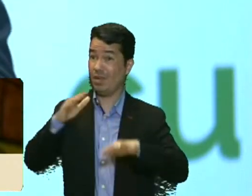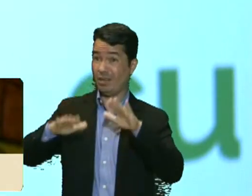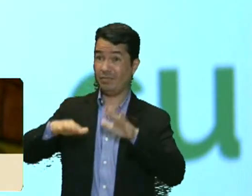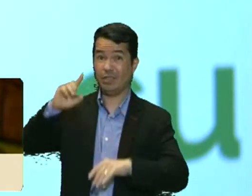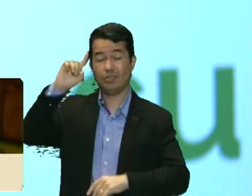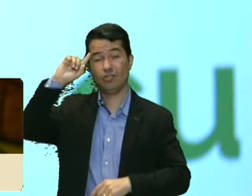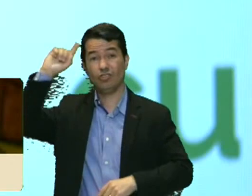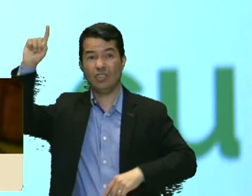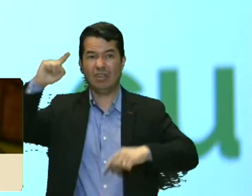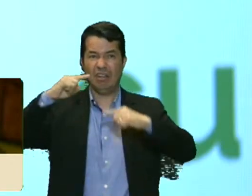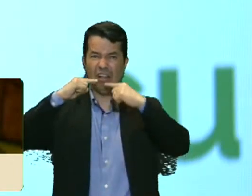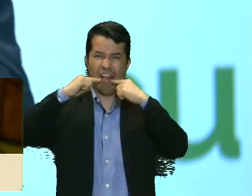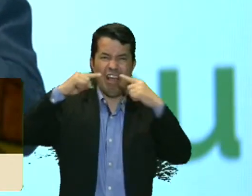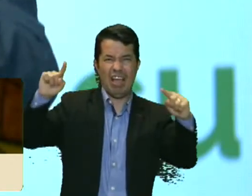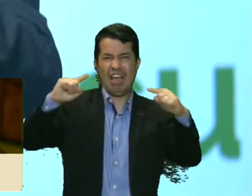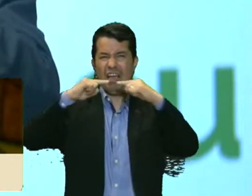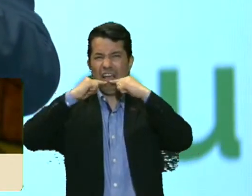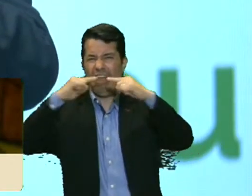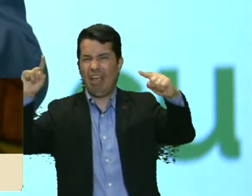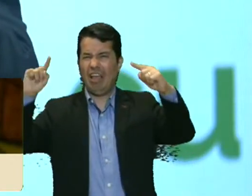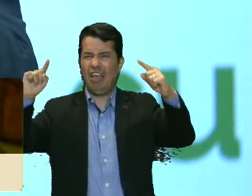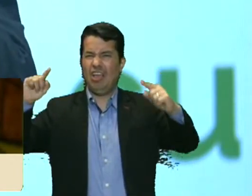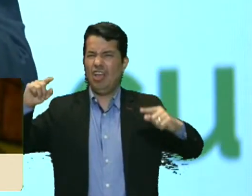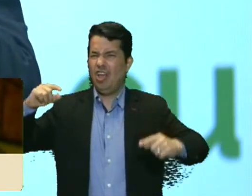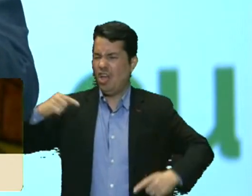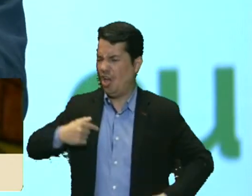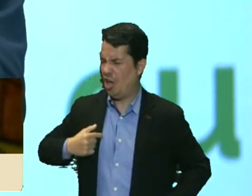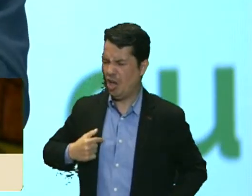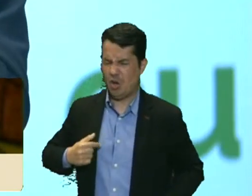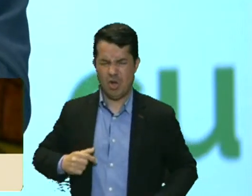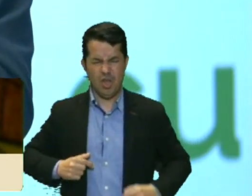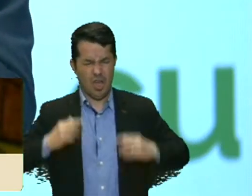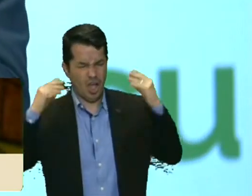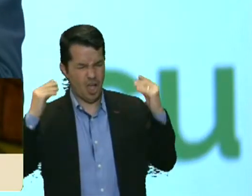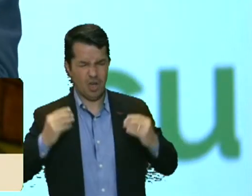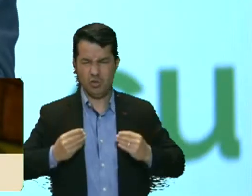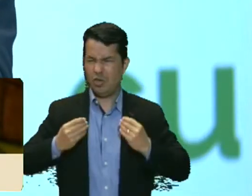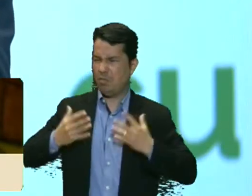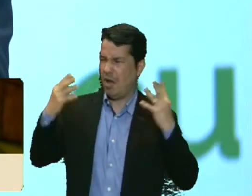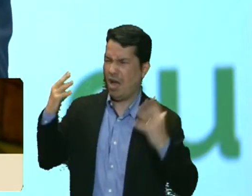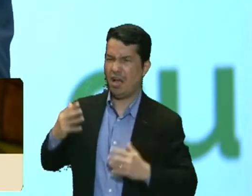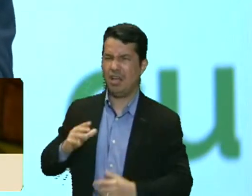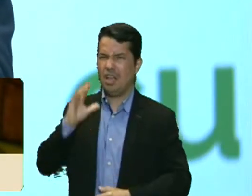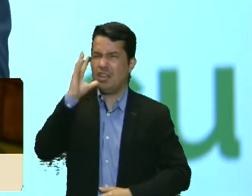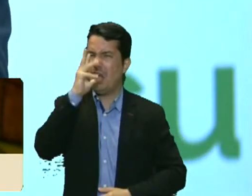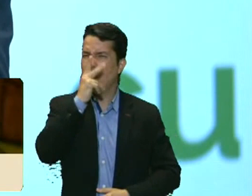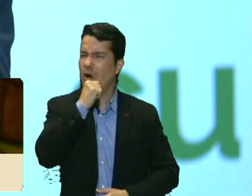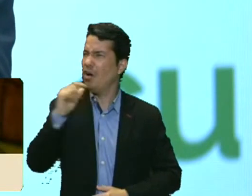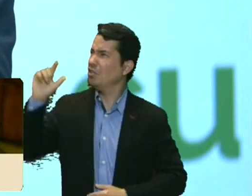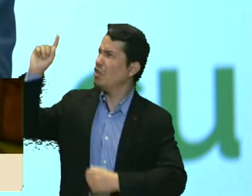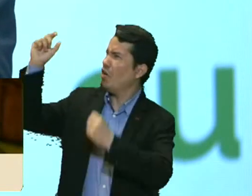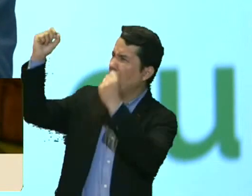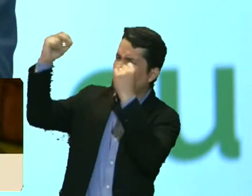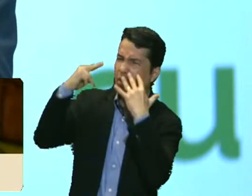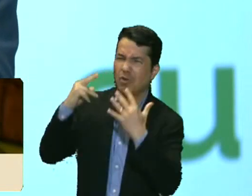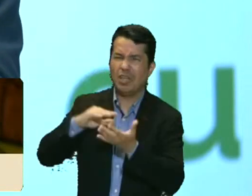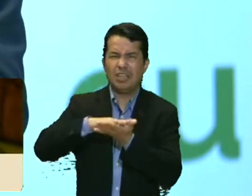quero receber algo. Então pela fé eu já começo a agradecer, mas quando eu vejo o que está passando, eu já começo a